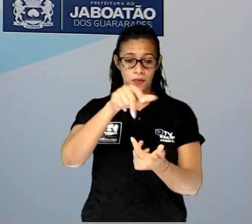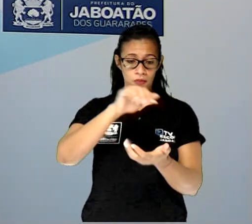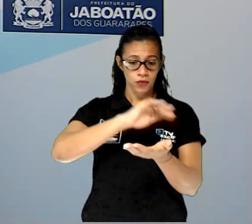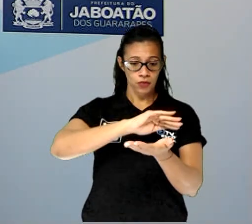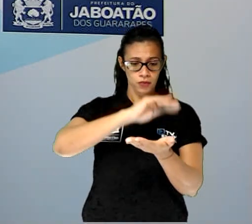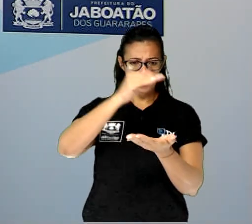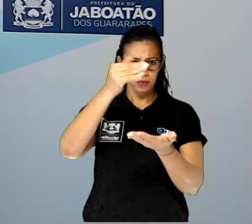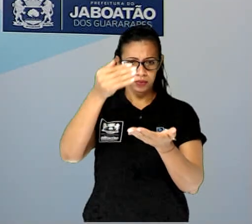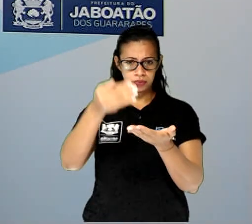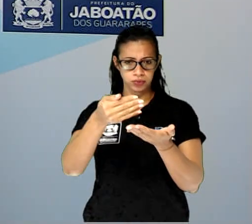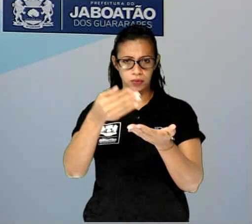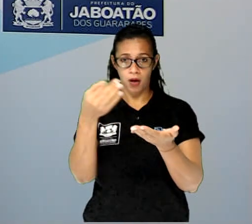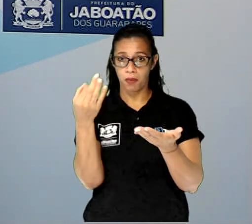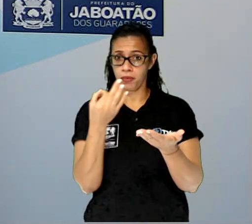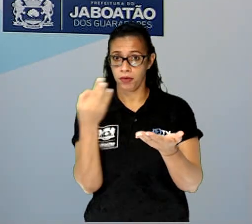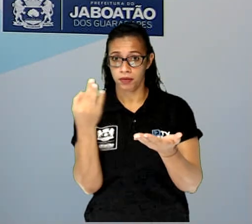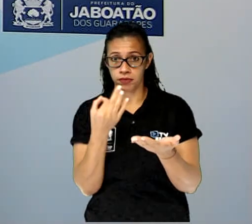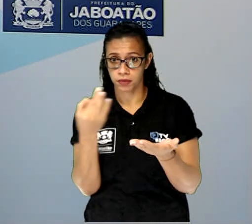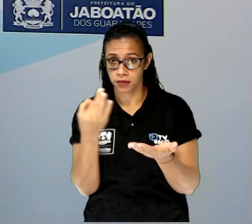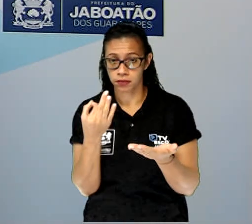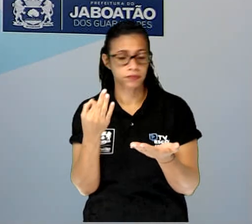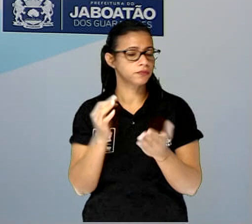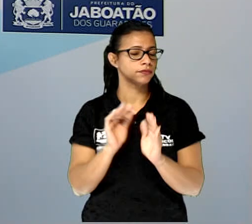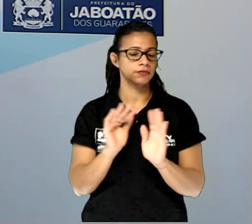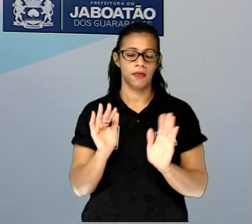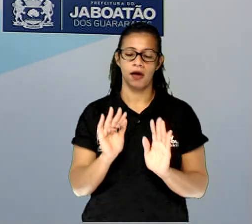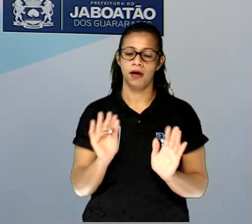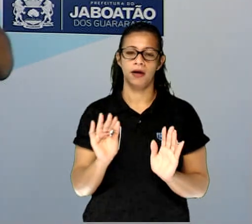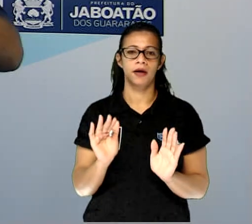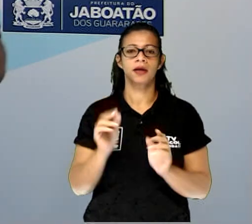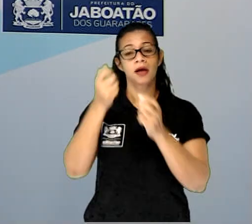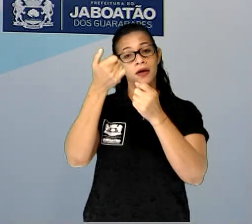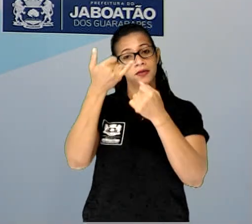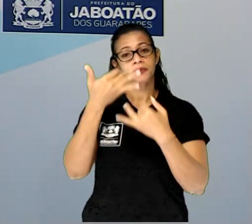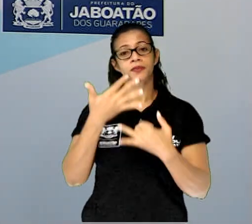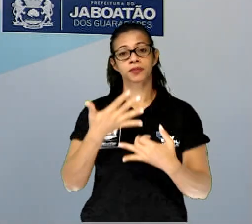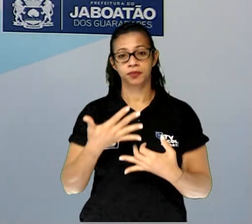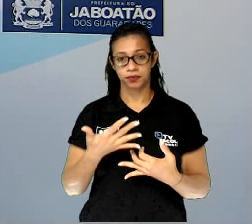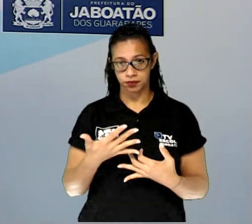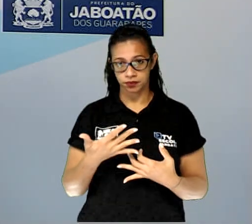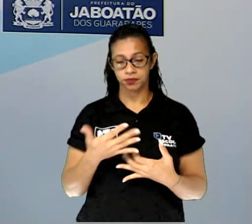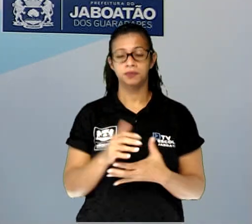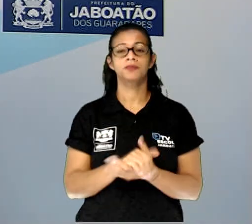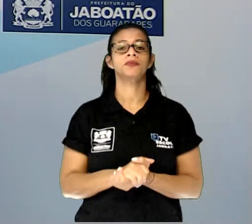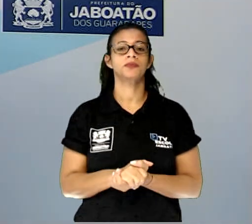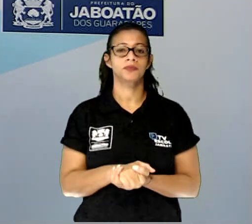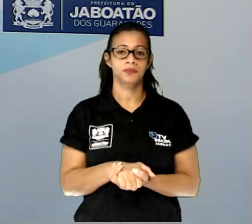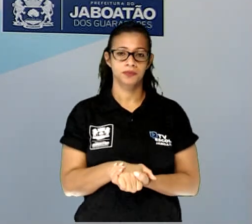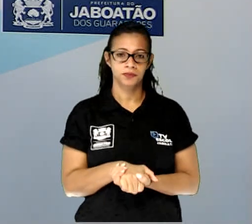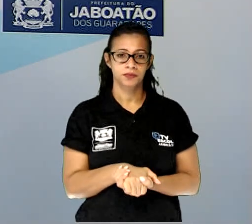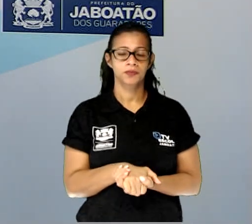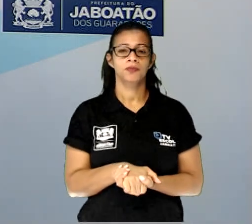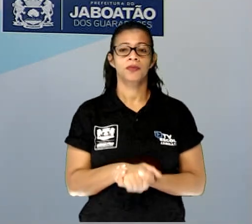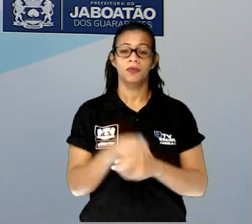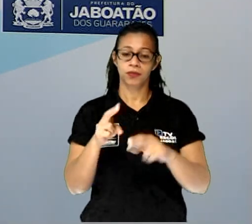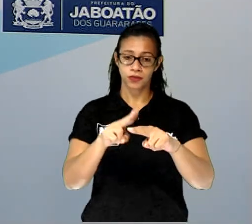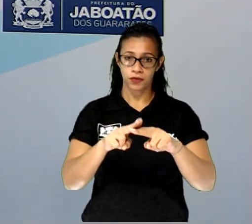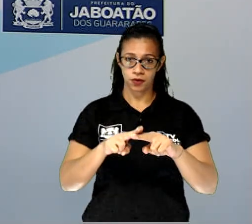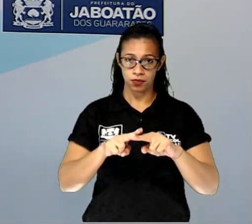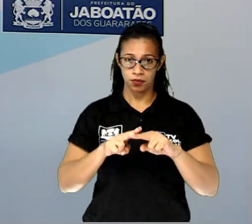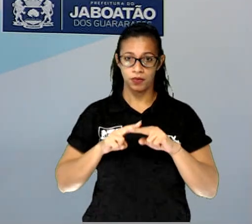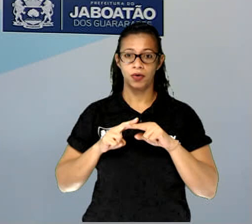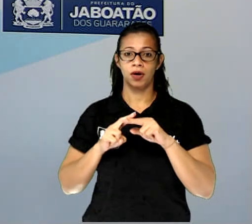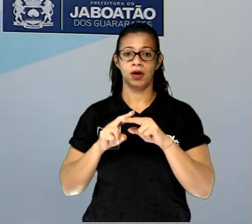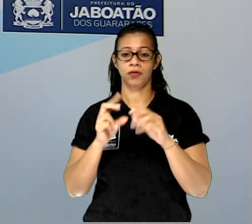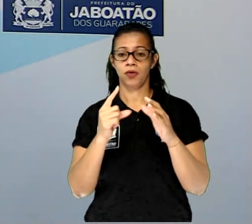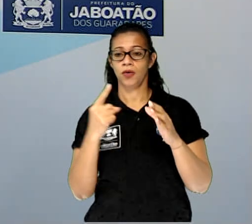é um geóide e isso é explicado, né, pela física, que devido ao movimento de rotação, que é aquele que a Terra